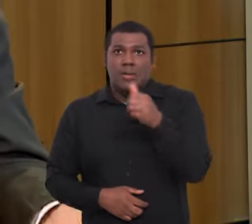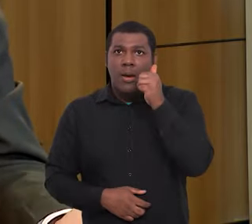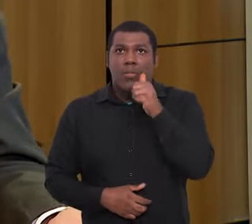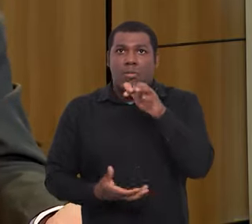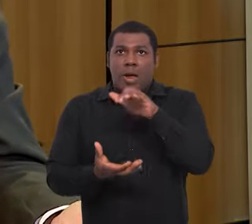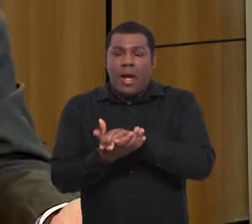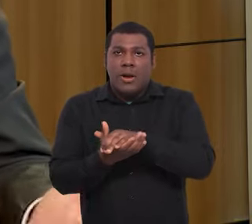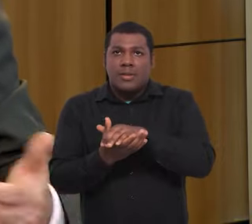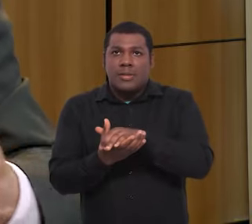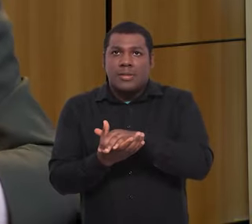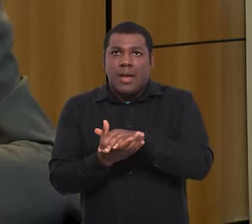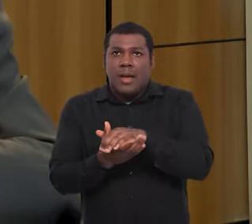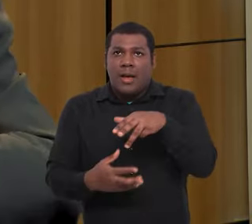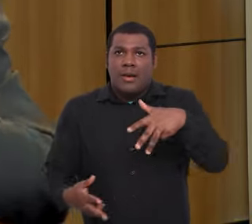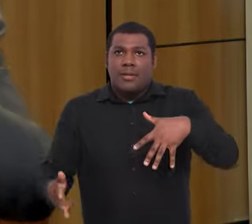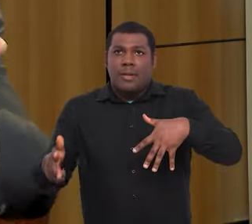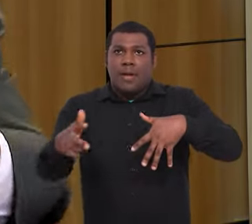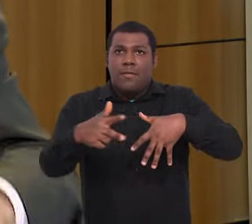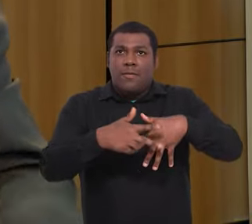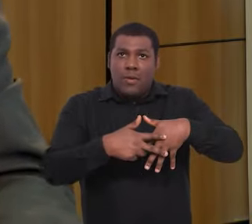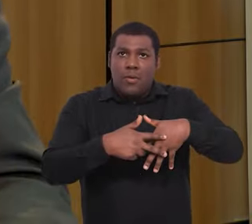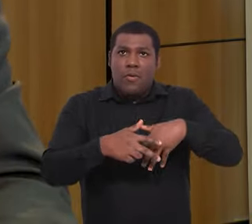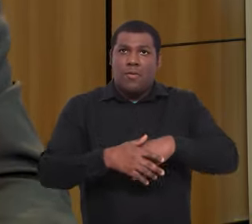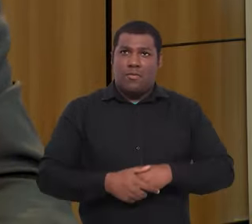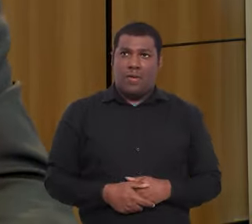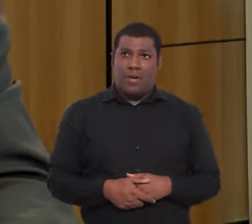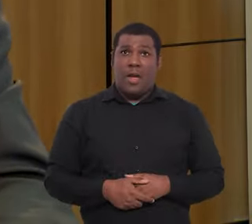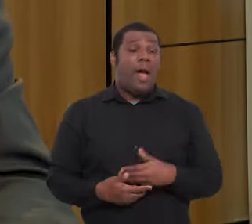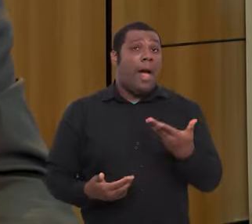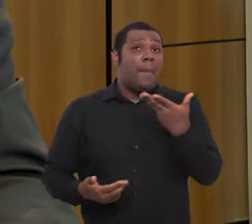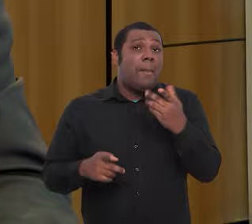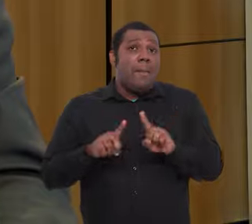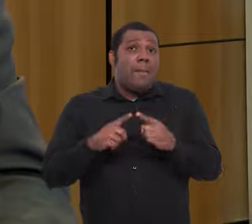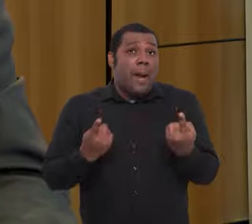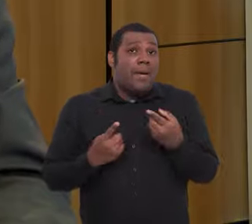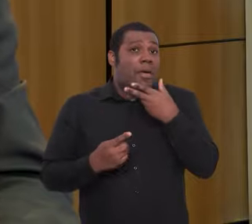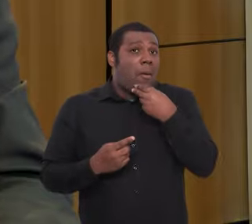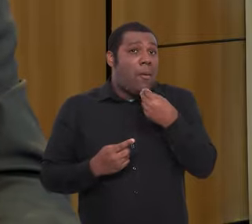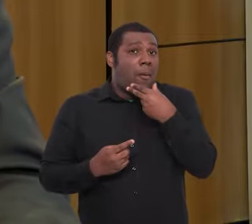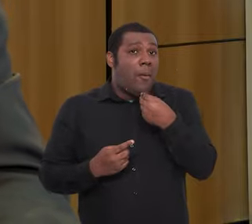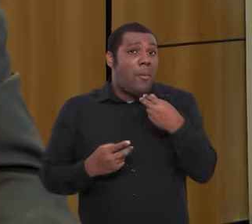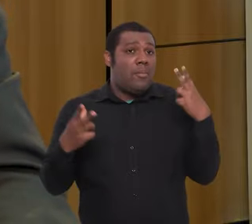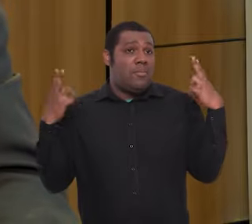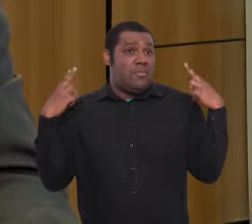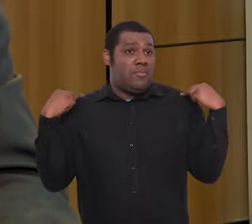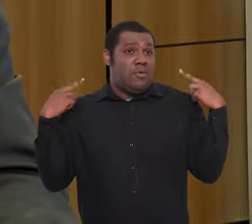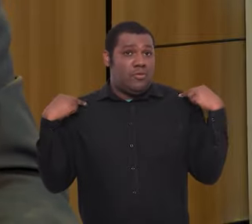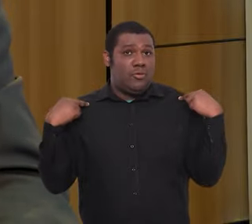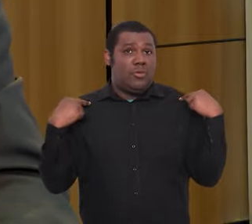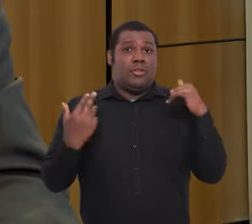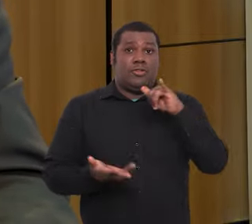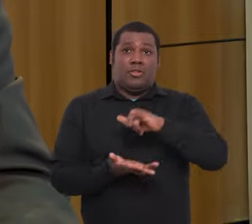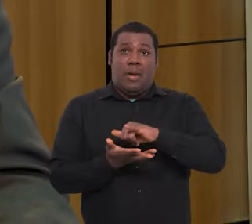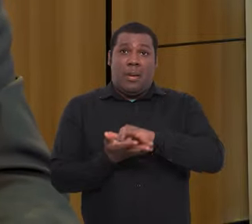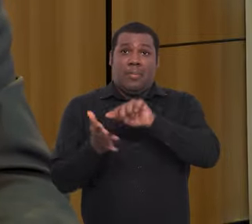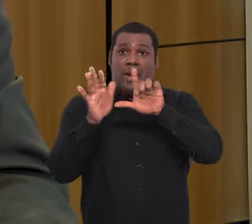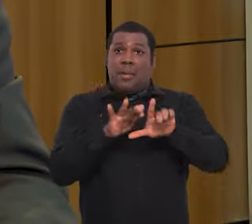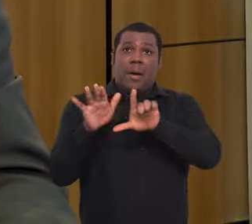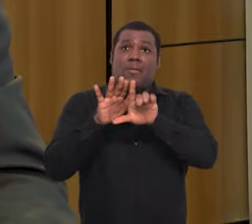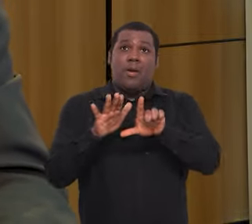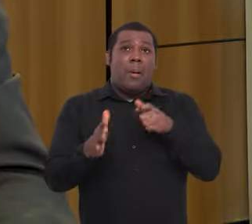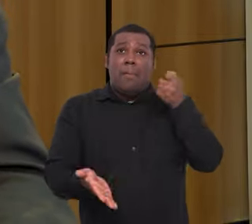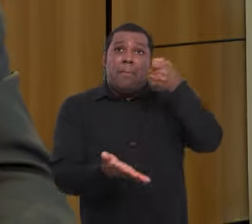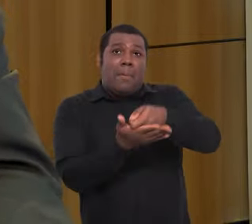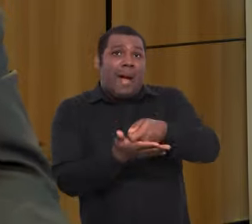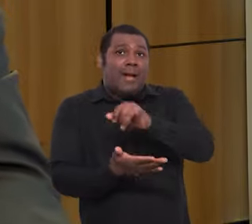E aí não tem absum uma proteção para deixar então a proteção é para isso aí diz a